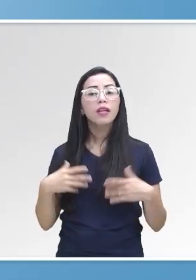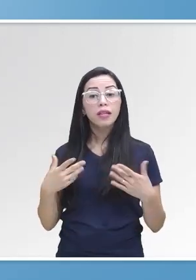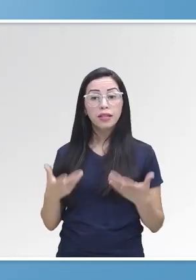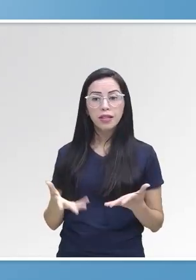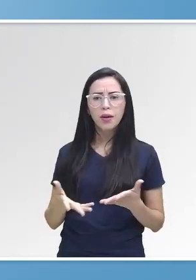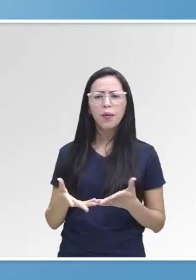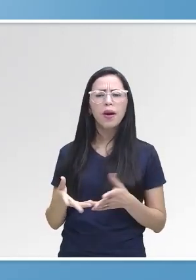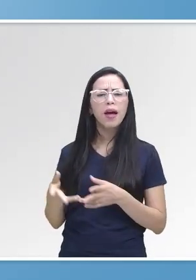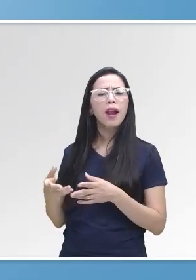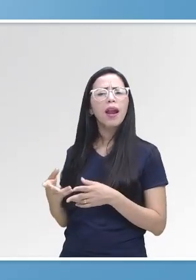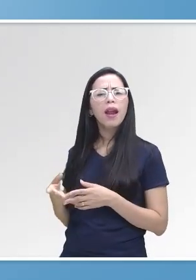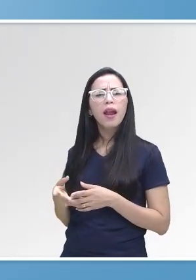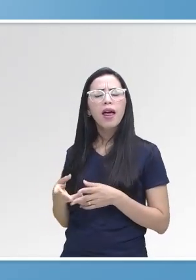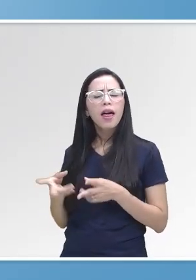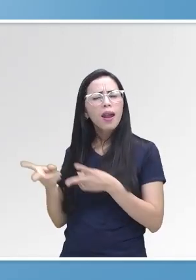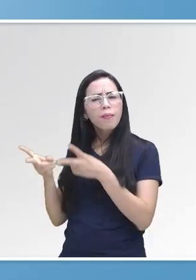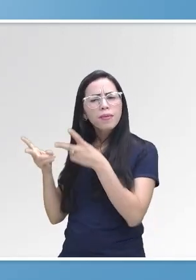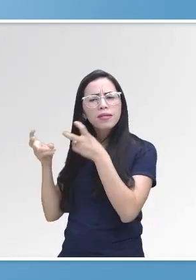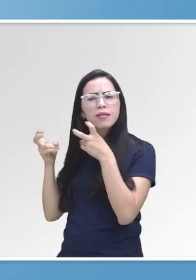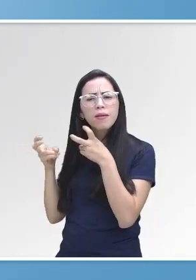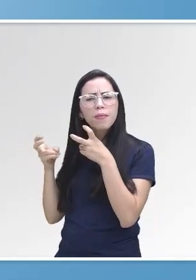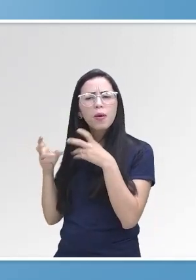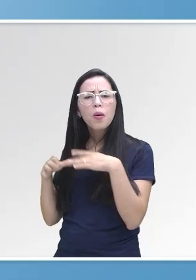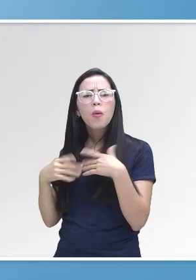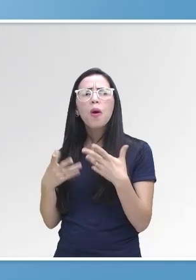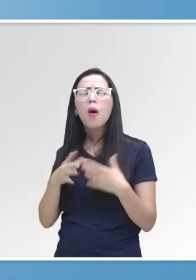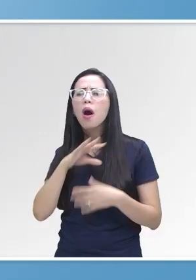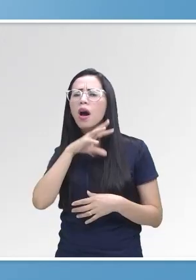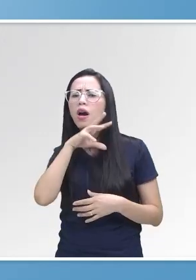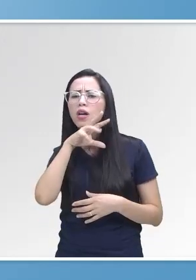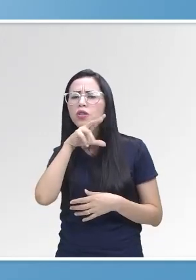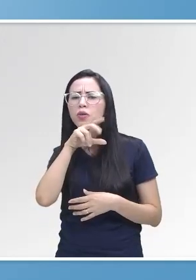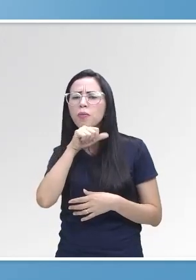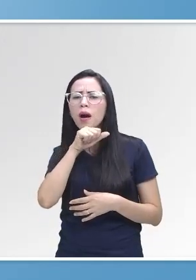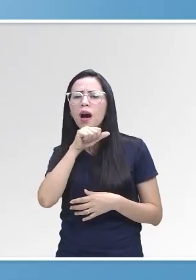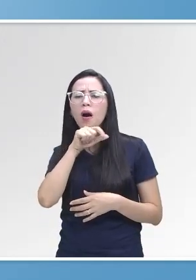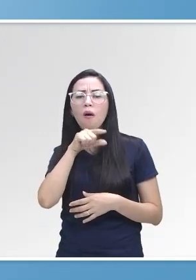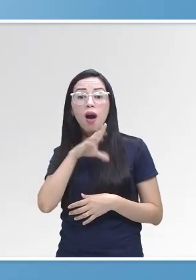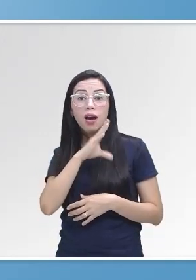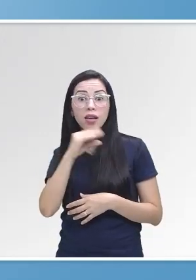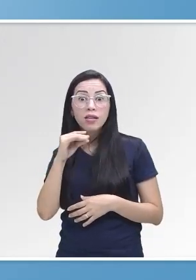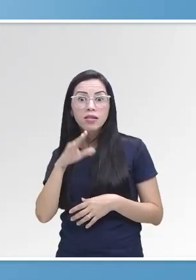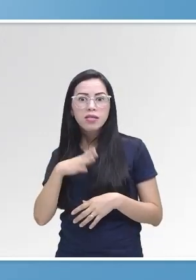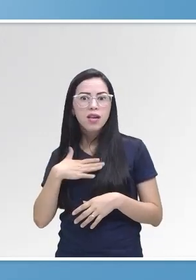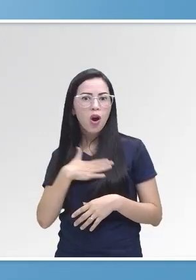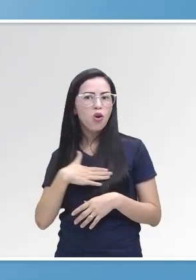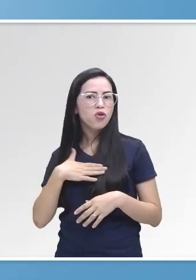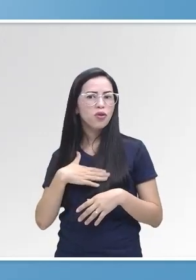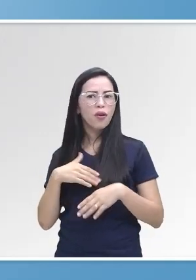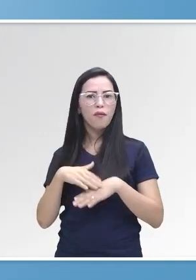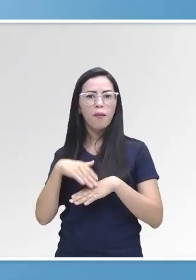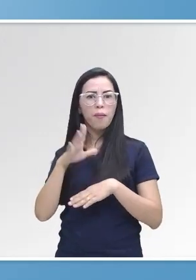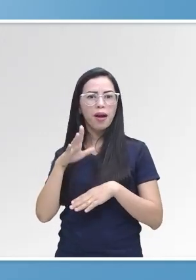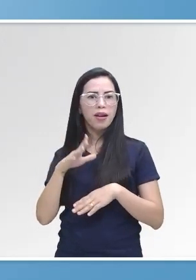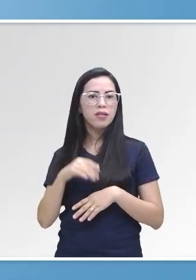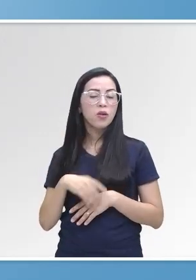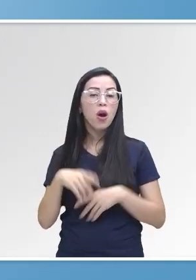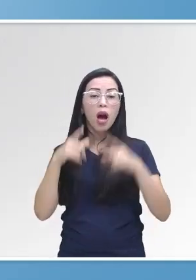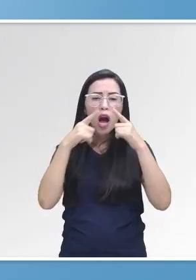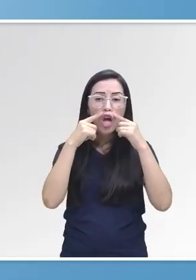os animais que a turma mais as crianças mais gostavam 7 gostavam de gatinho 11 de